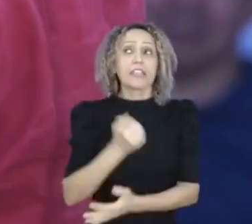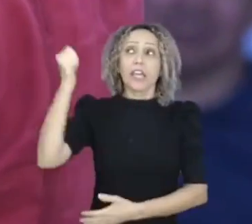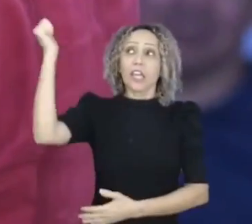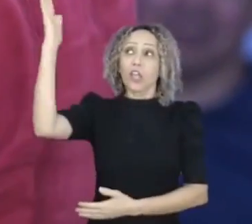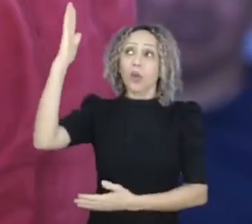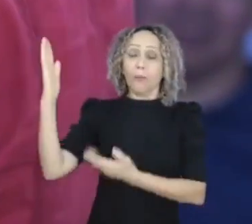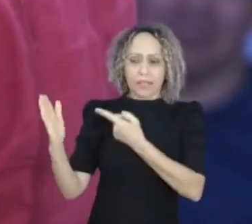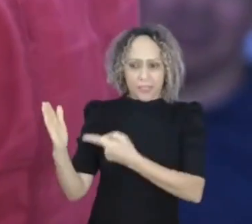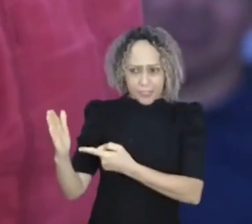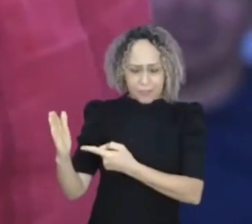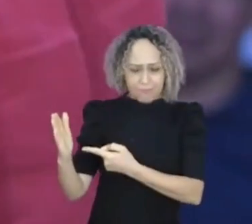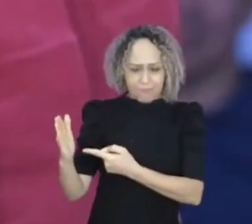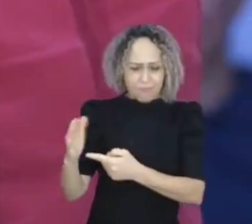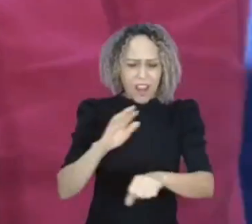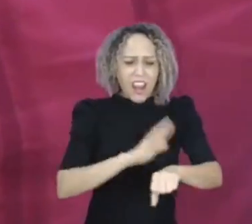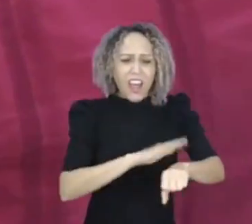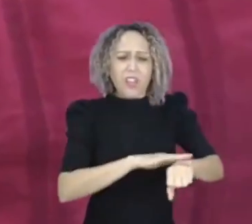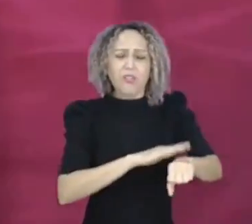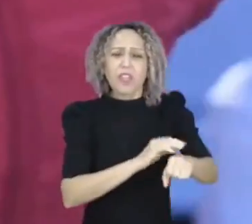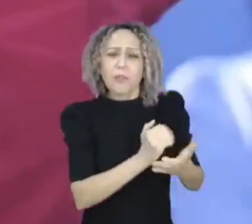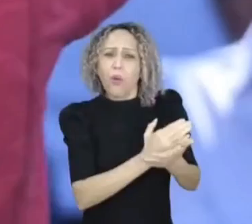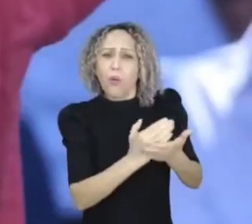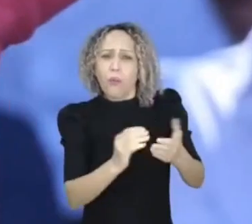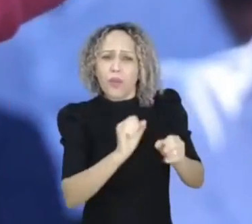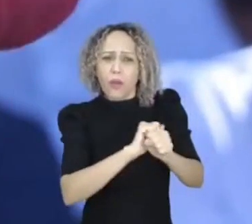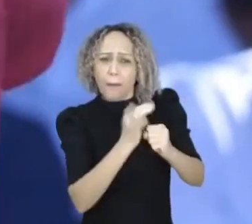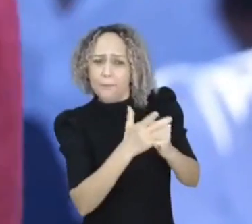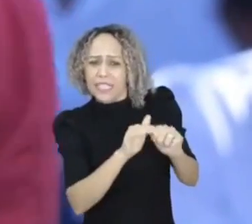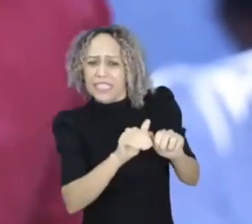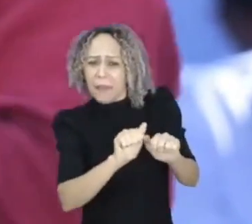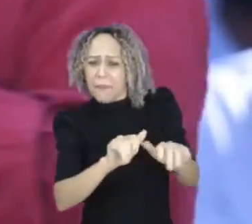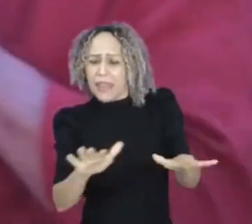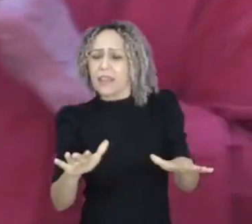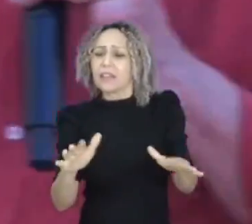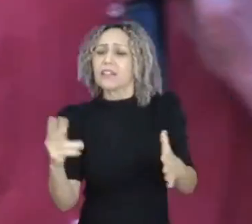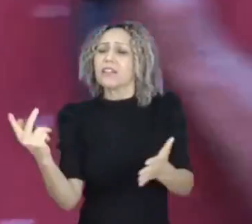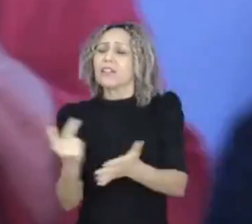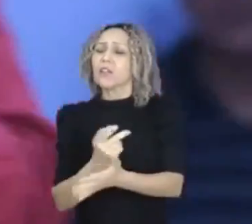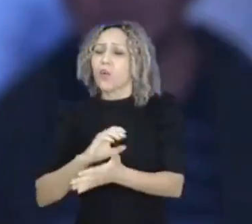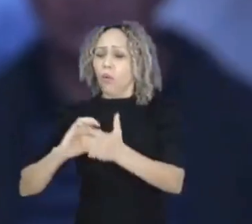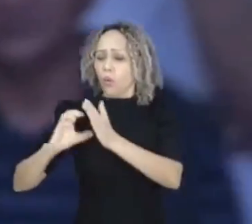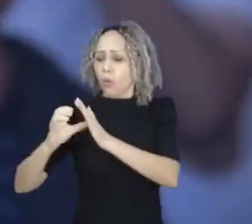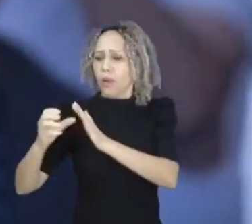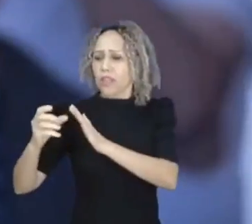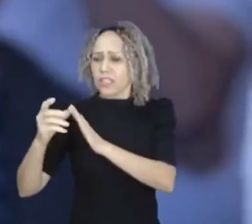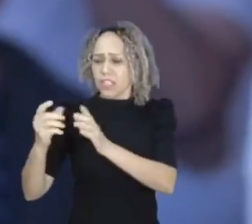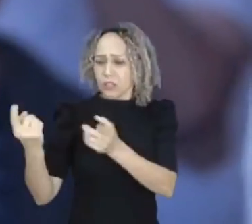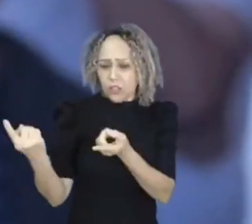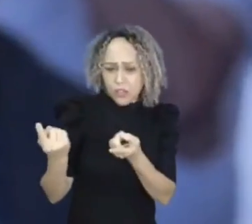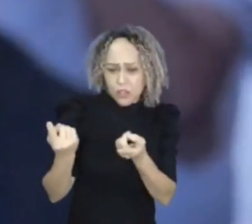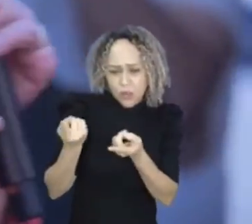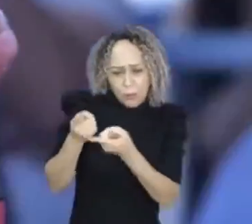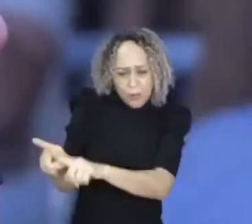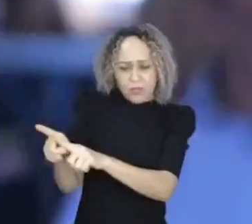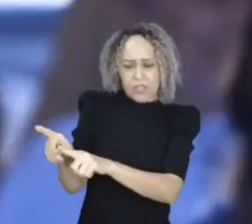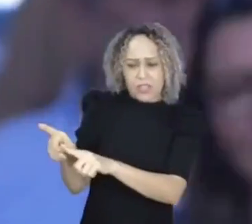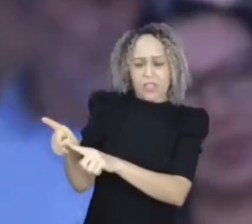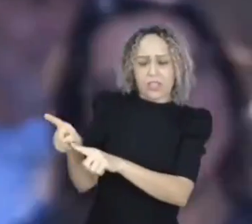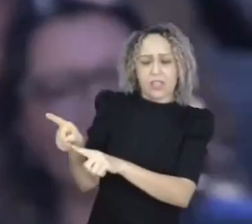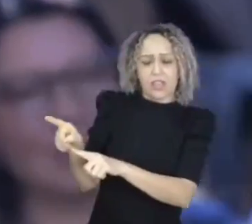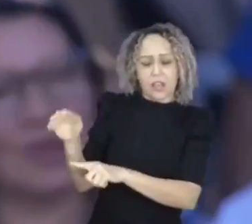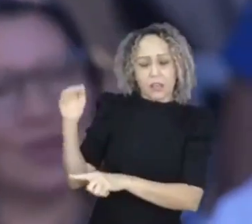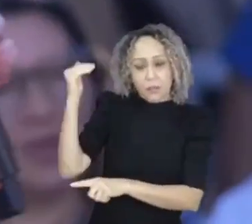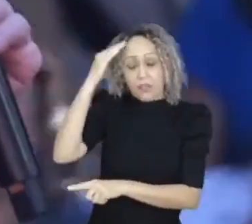a pandemia, os partidos de oposição entraram no Congresso Nacional com um projeto de lei para que